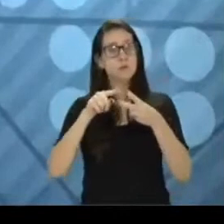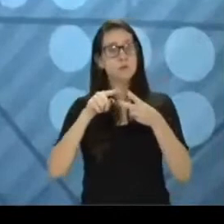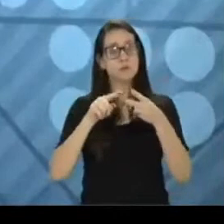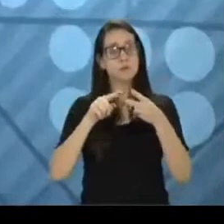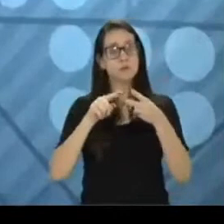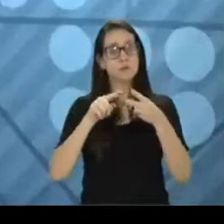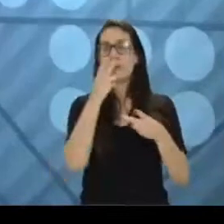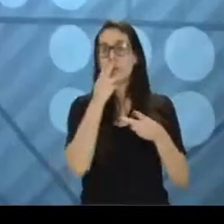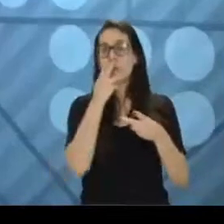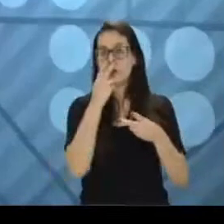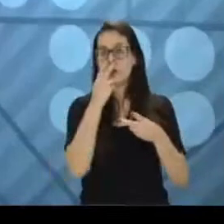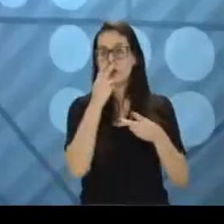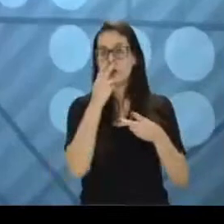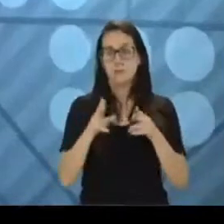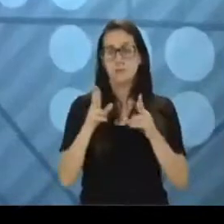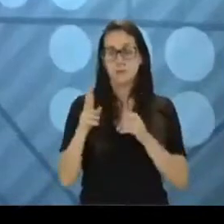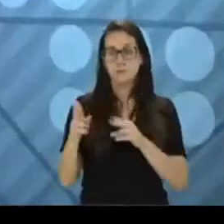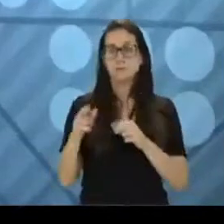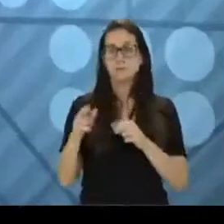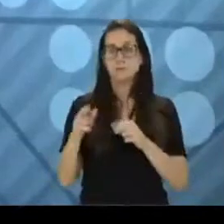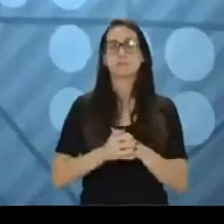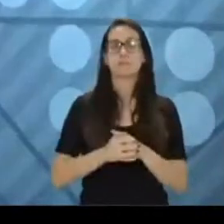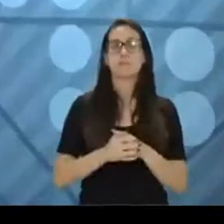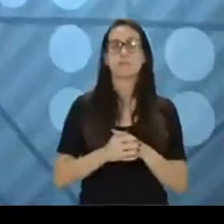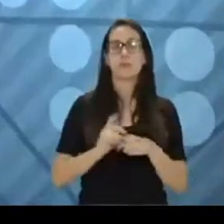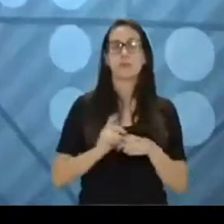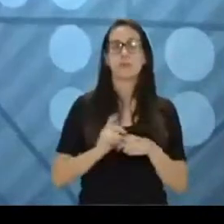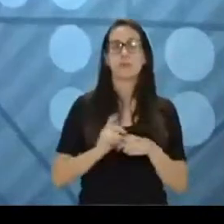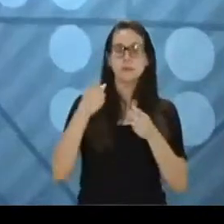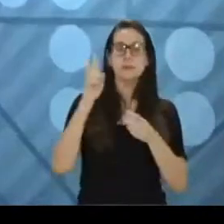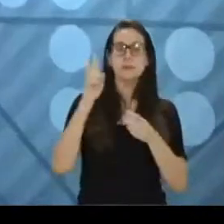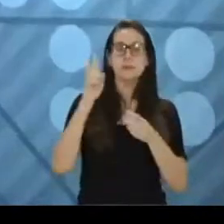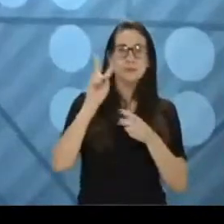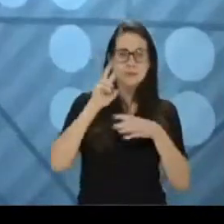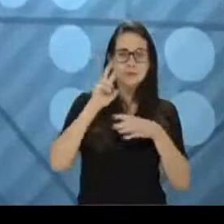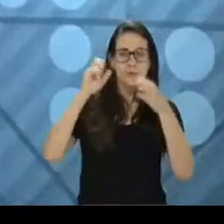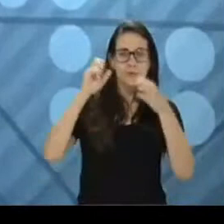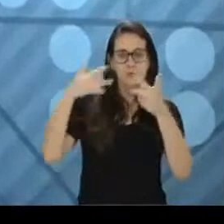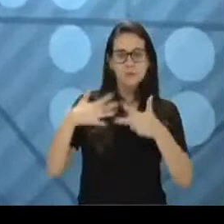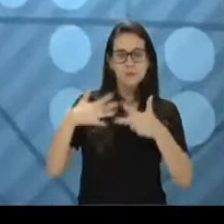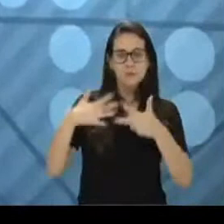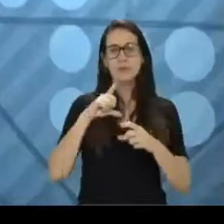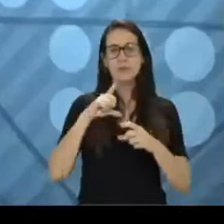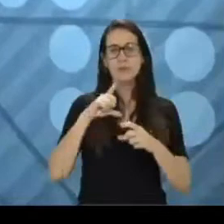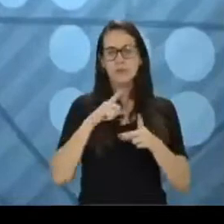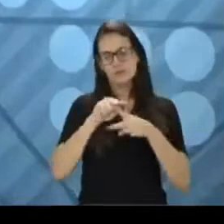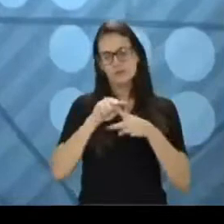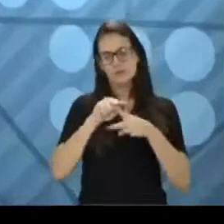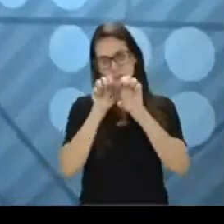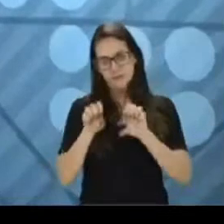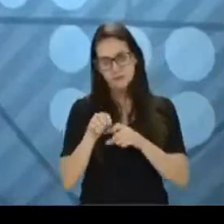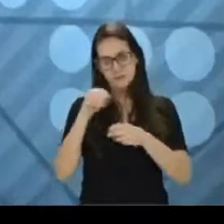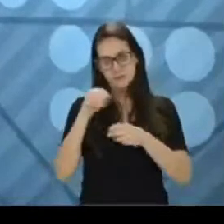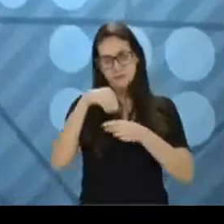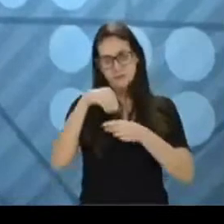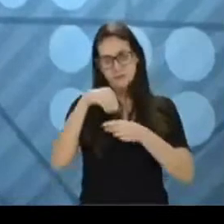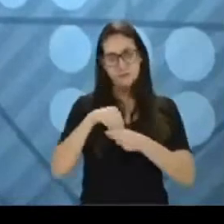serem lipoproteicas, como nós vamos revisar, com os seus constituintes de carboidratos associados a